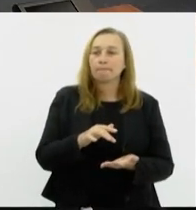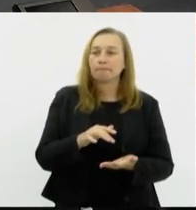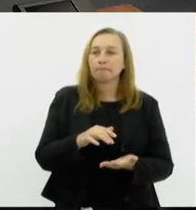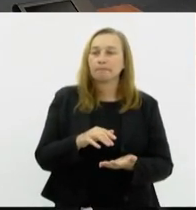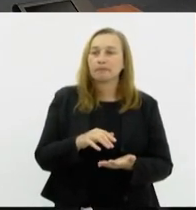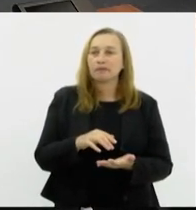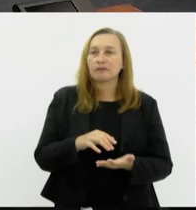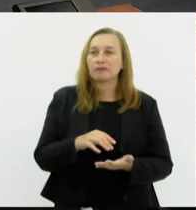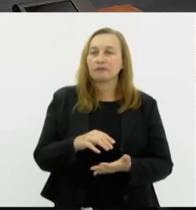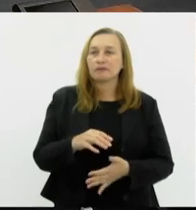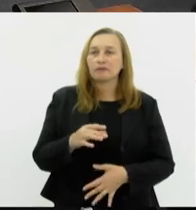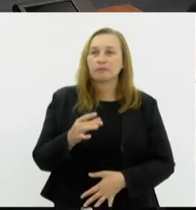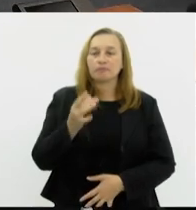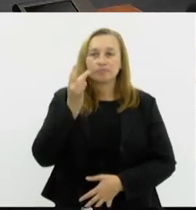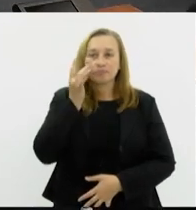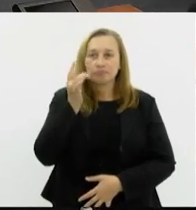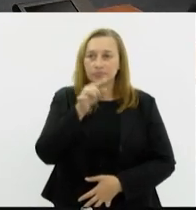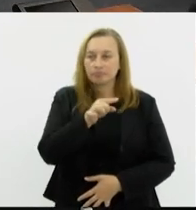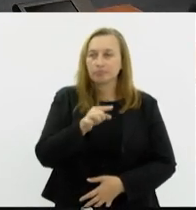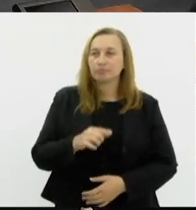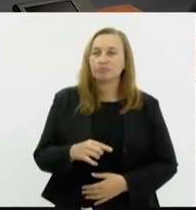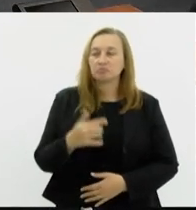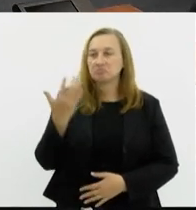não está entrando.